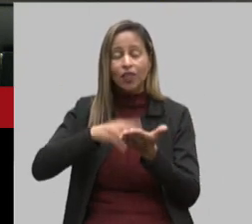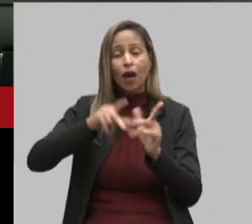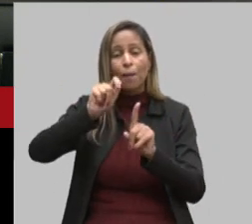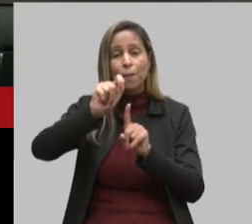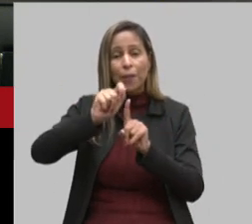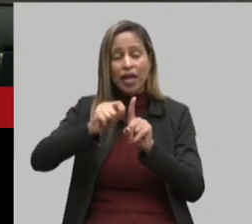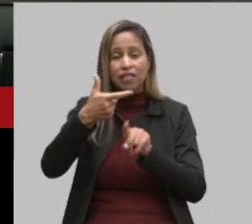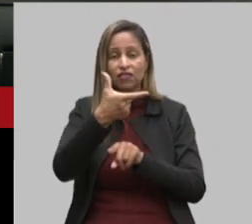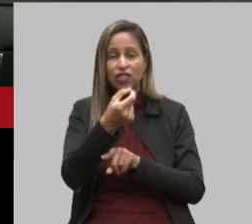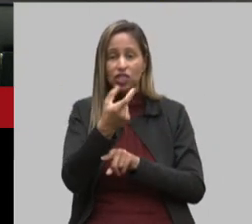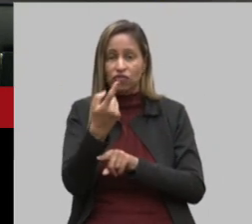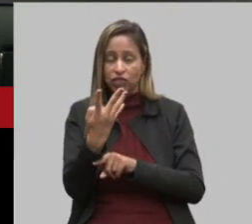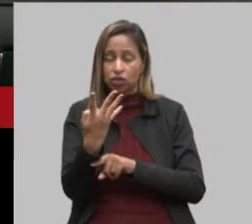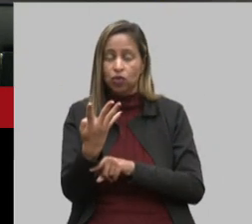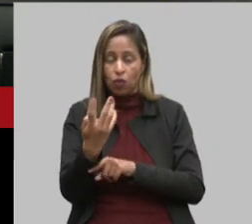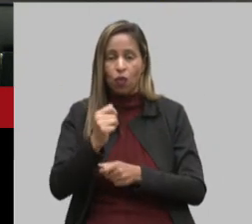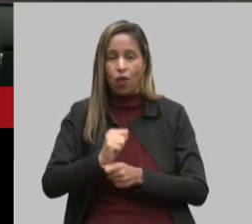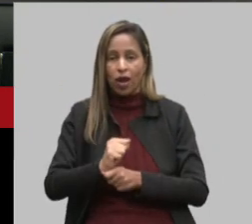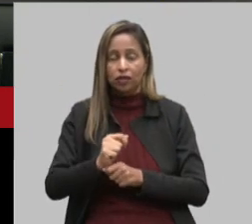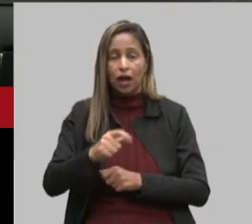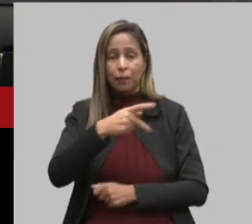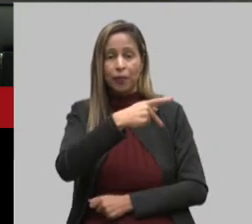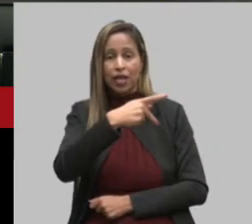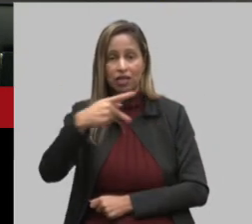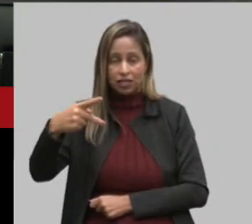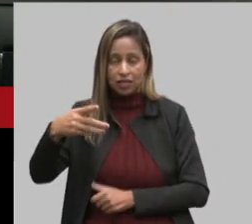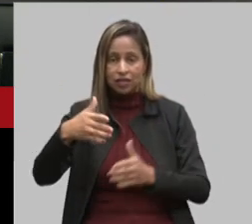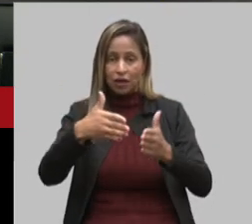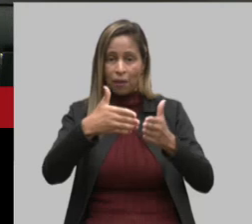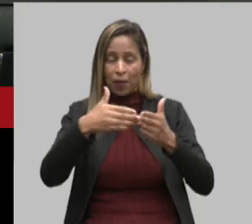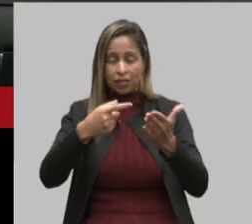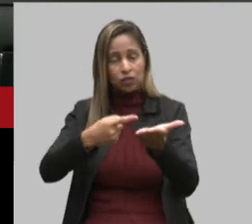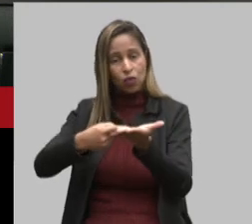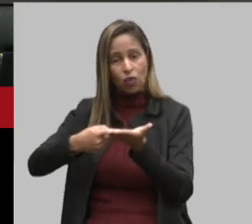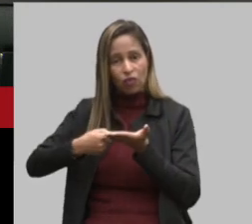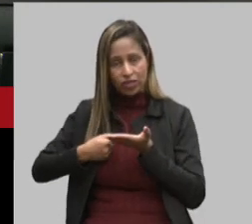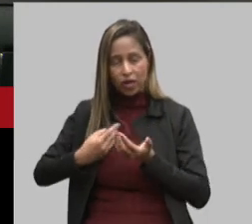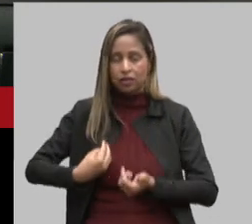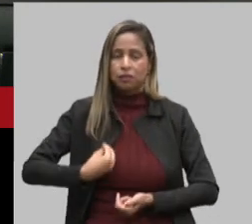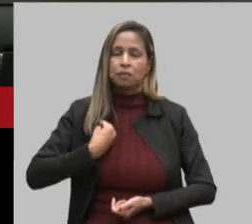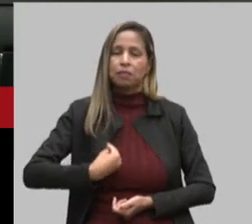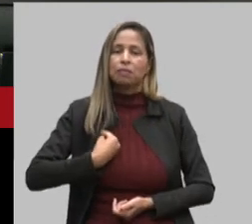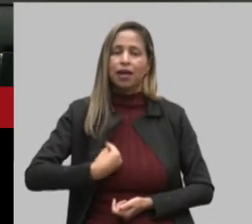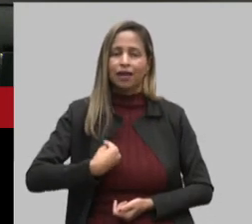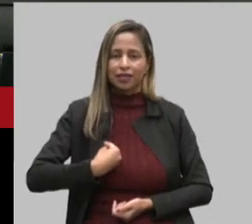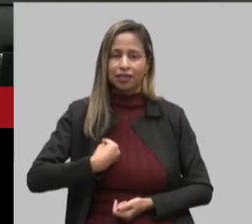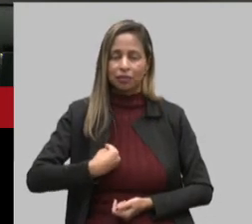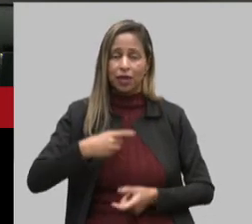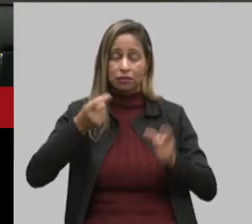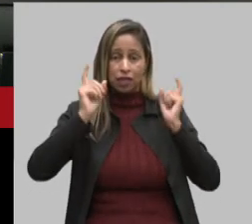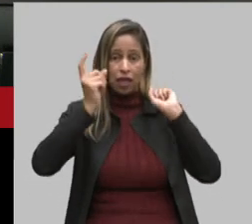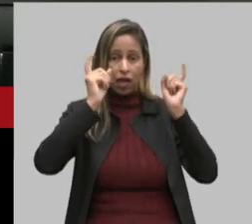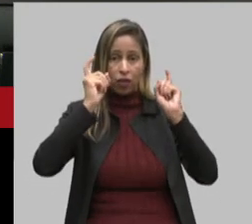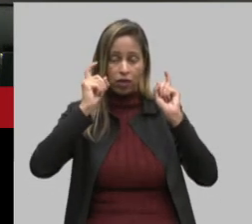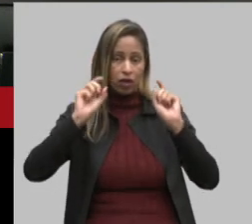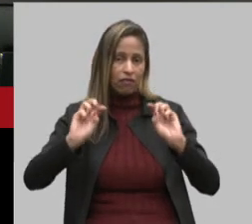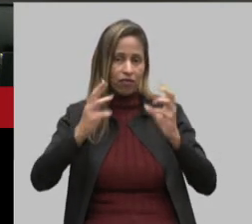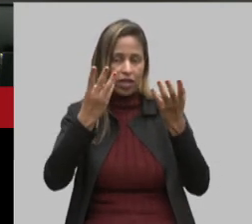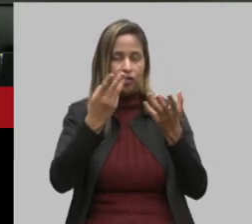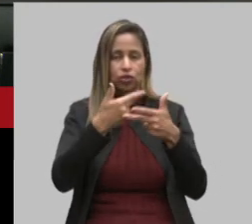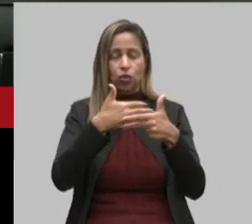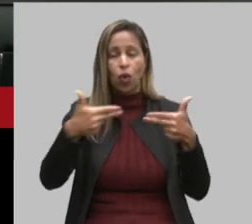2024 a presidência recomenda aos convidados e participantes de reuniões e eventos de qualquer